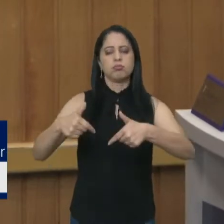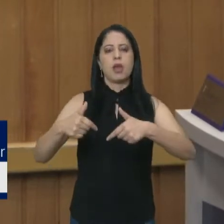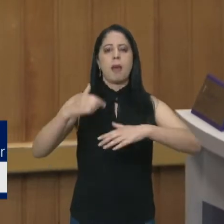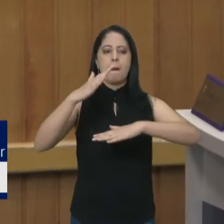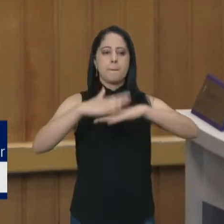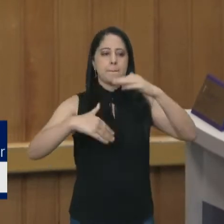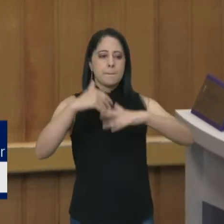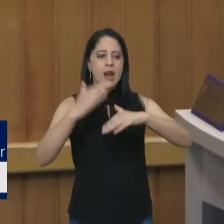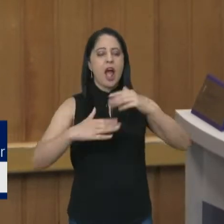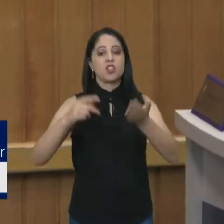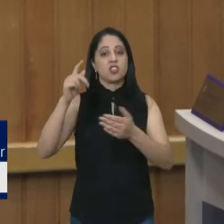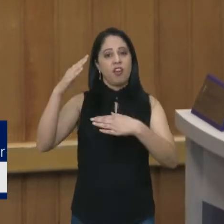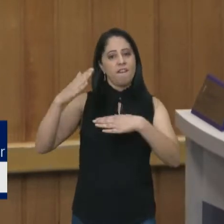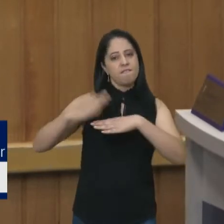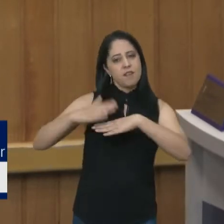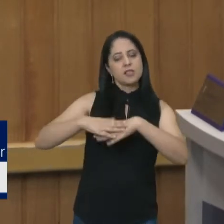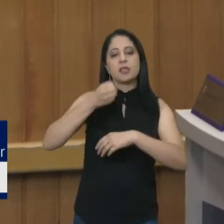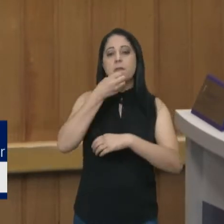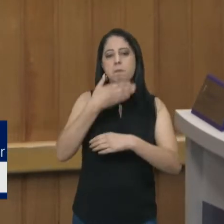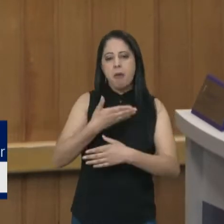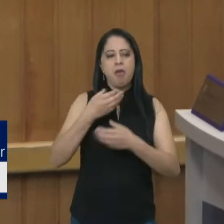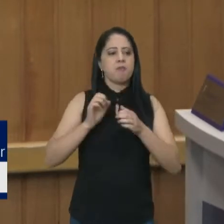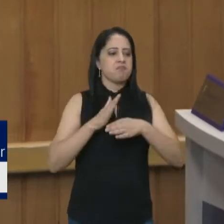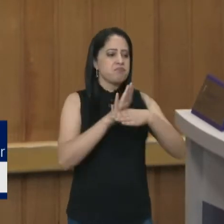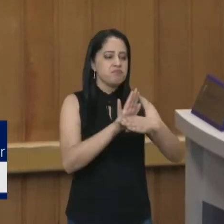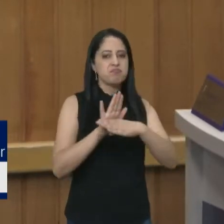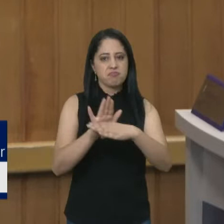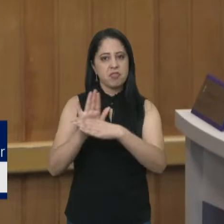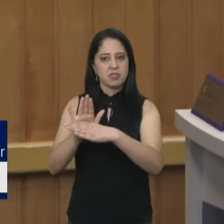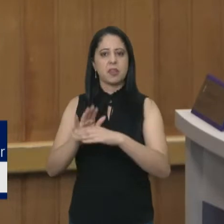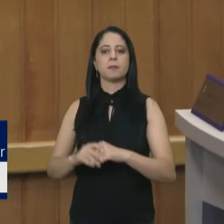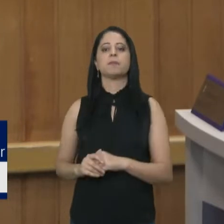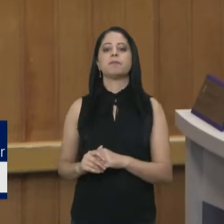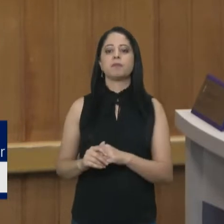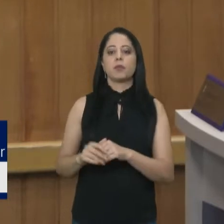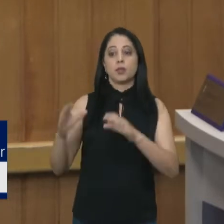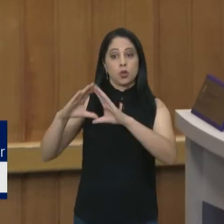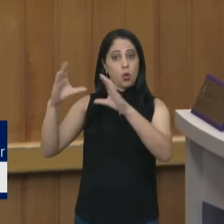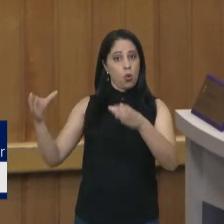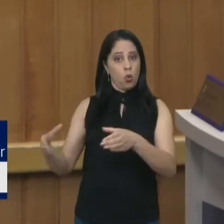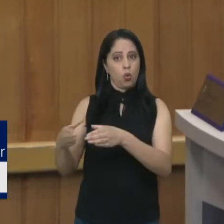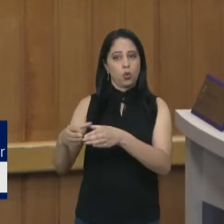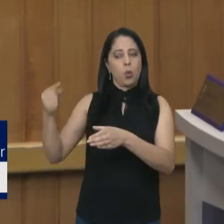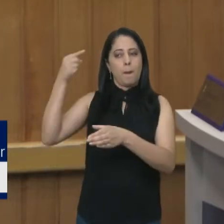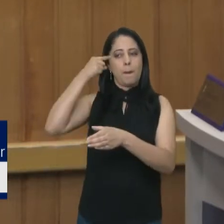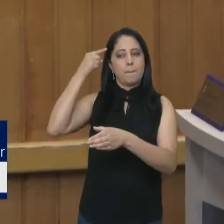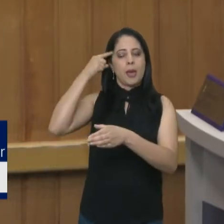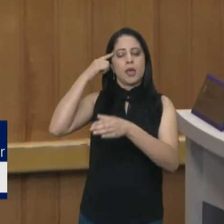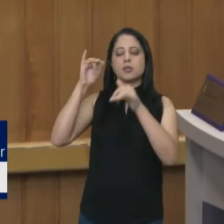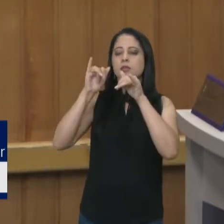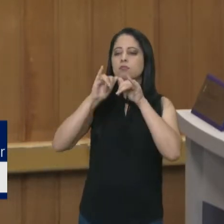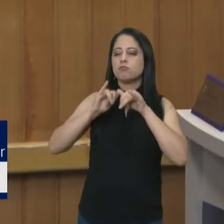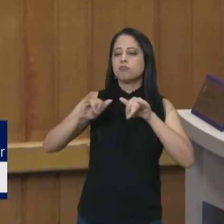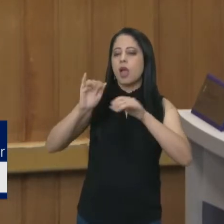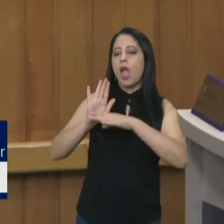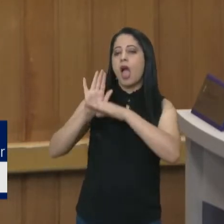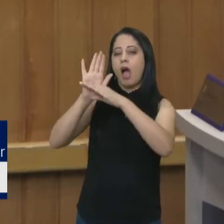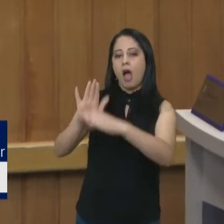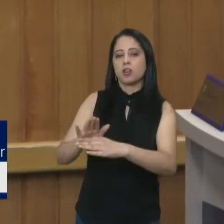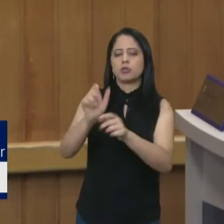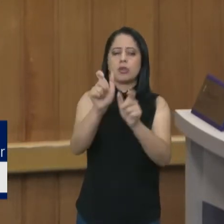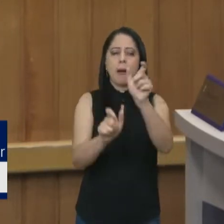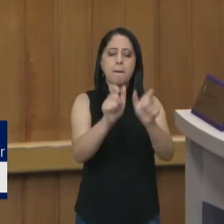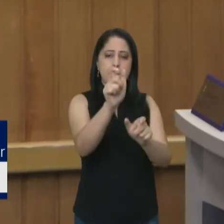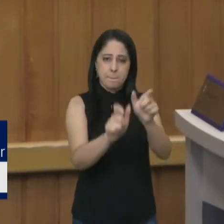bem. Tendo como lema dar de si antes de pensar em si, partindo do princípio que toda pessoa em condição melhor de